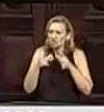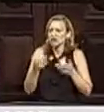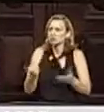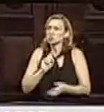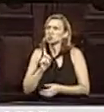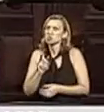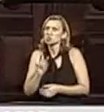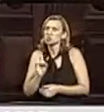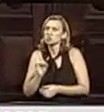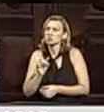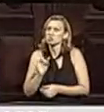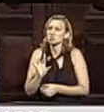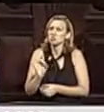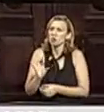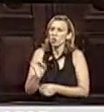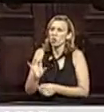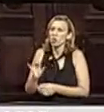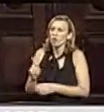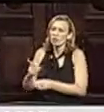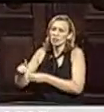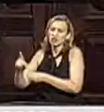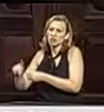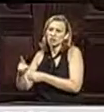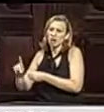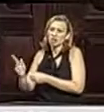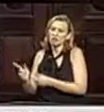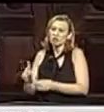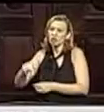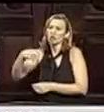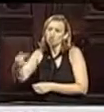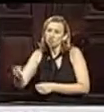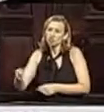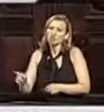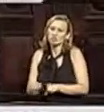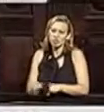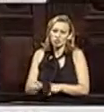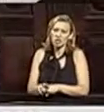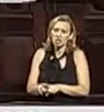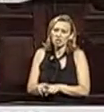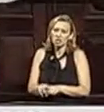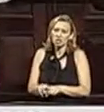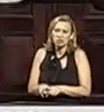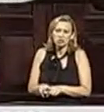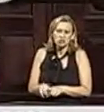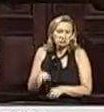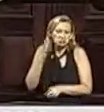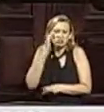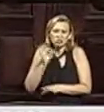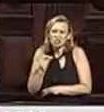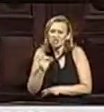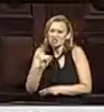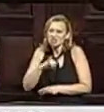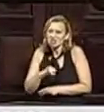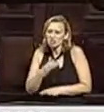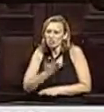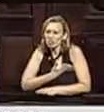a Petrobras, como as empresas grandes, como a ANP. Então, não sei se ficou claro para o deputado Valdec